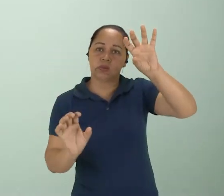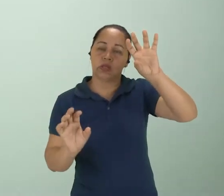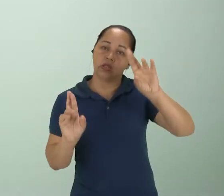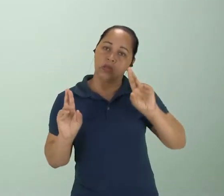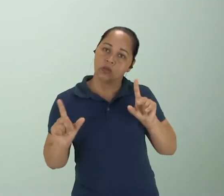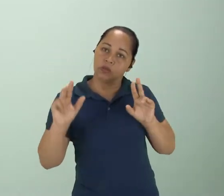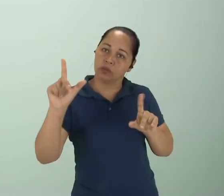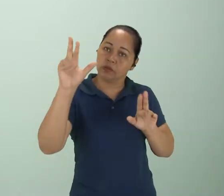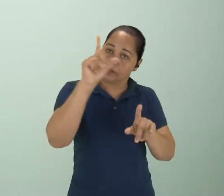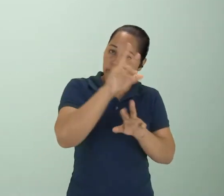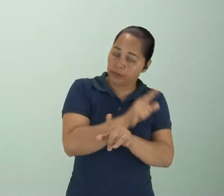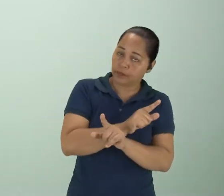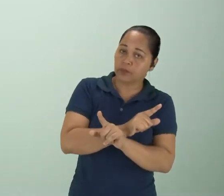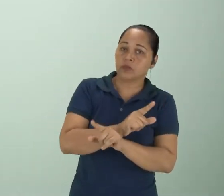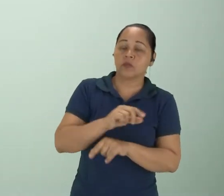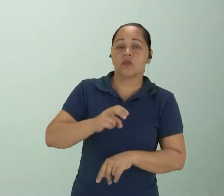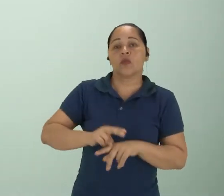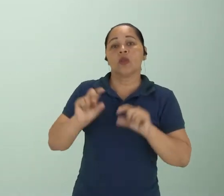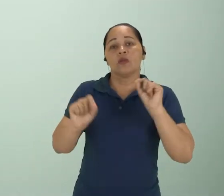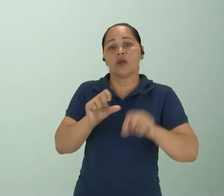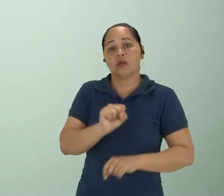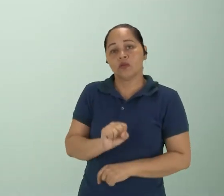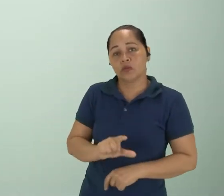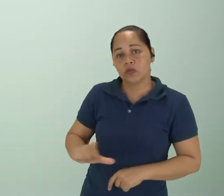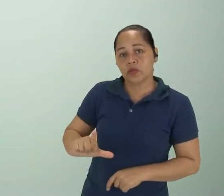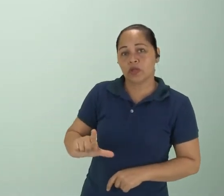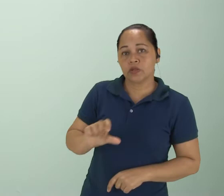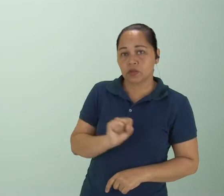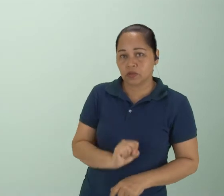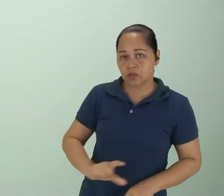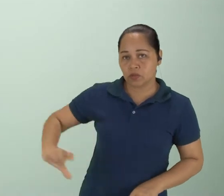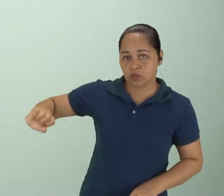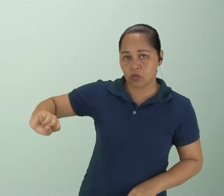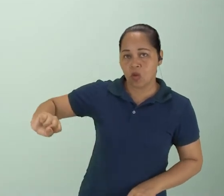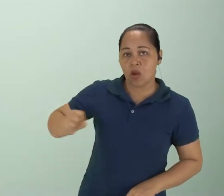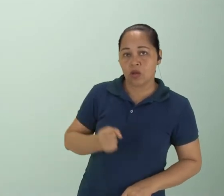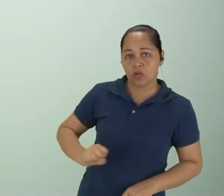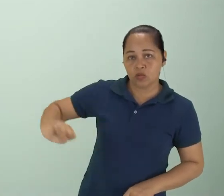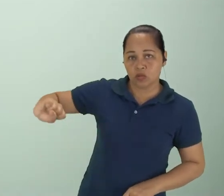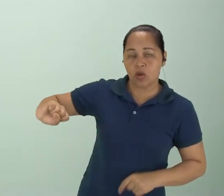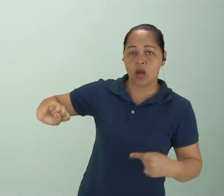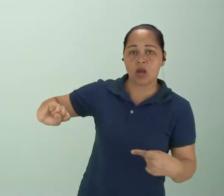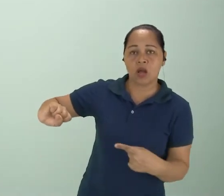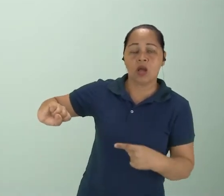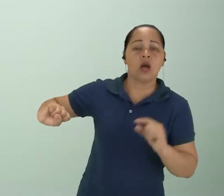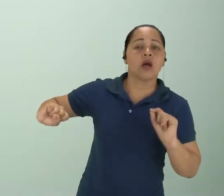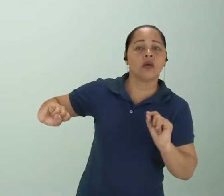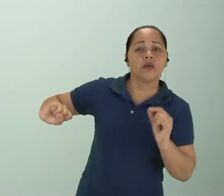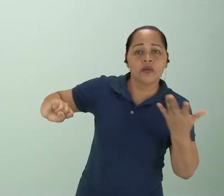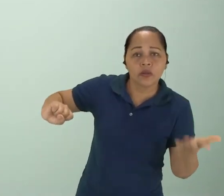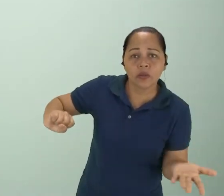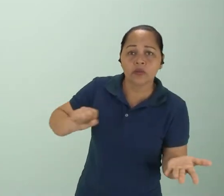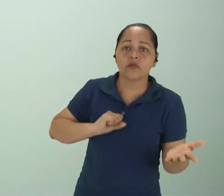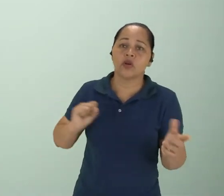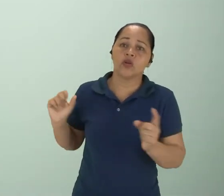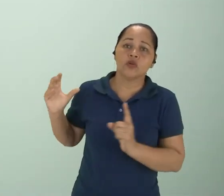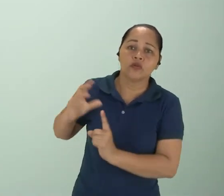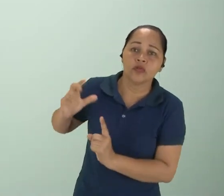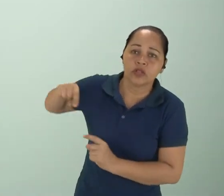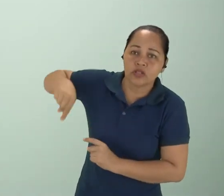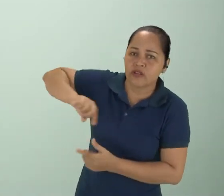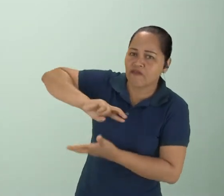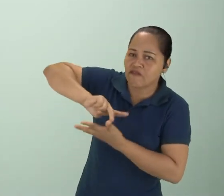muito, tá bom? E as regiões sudestes também, a sudeste talvez é uma das mais, vamos dizer assim, que foi influenciada por